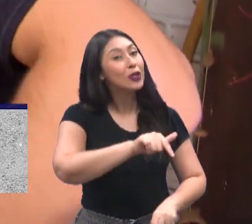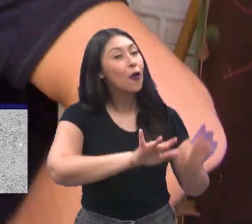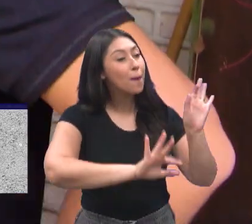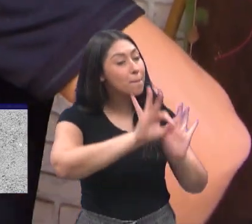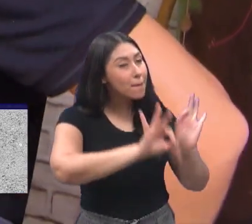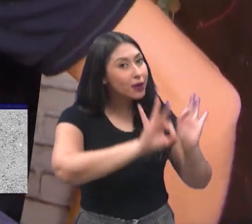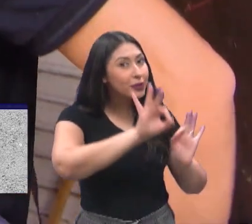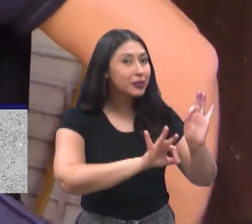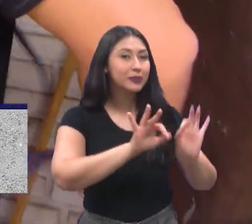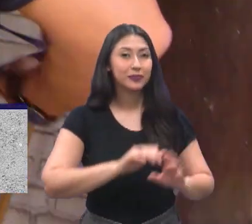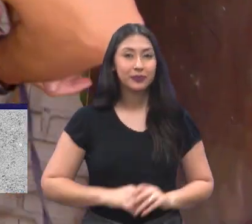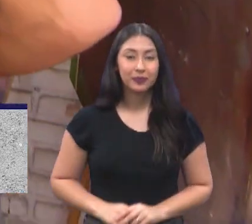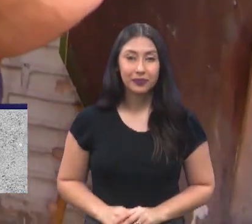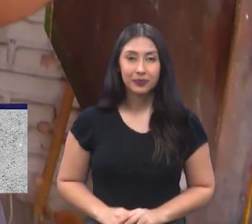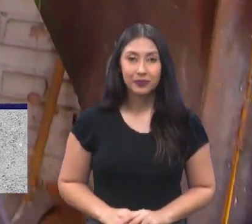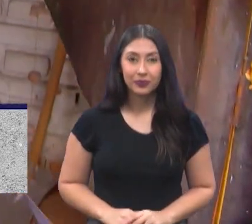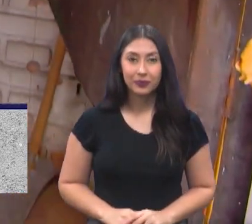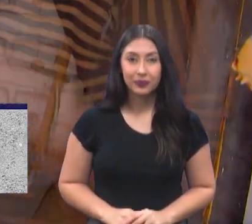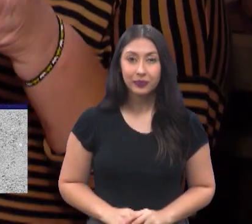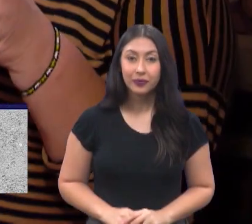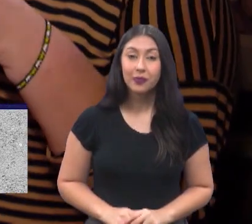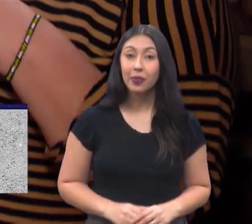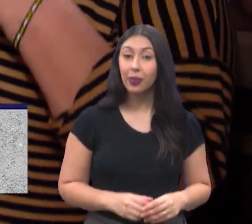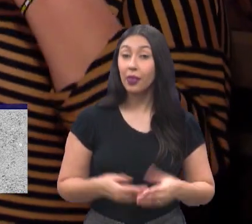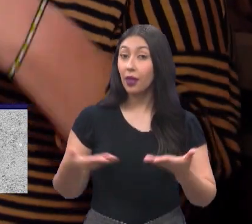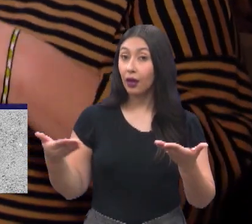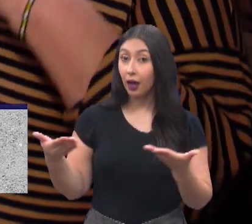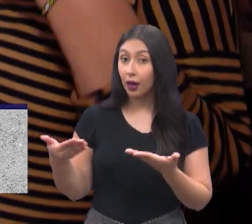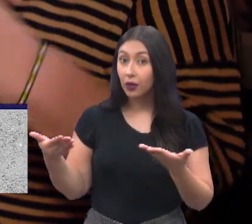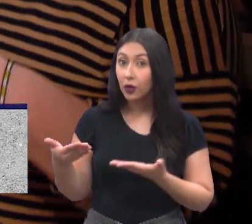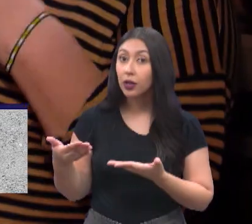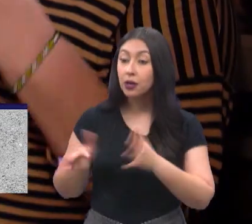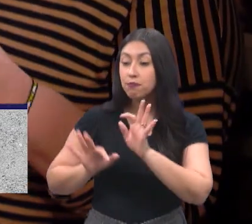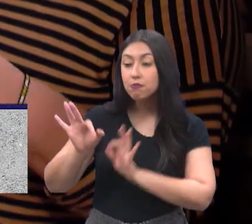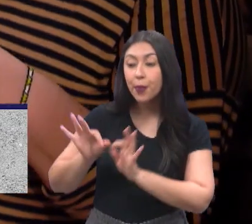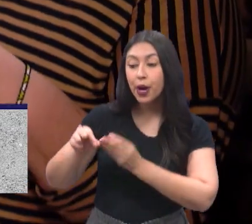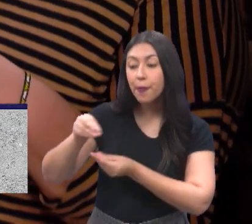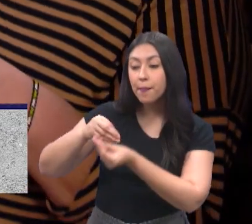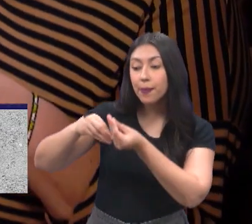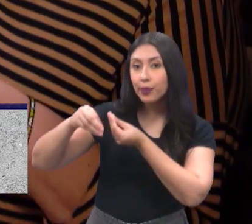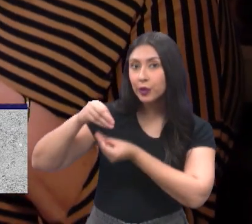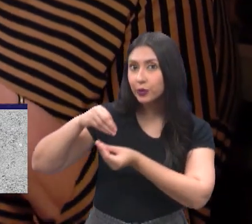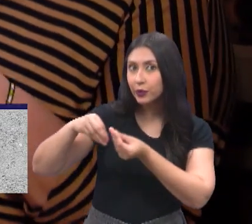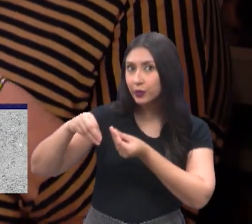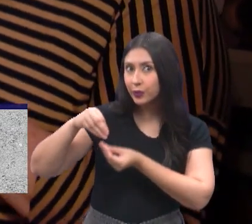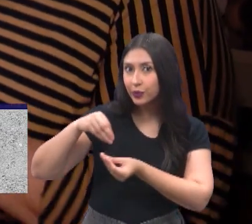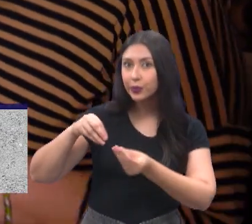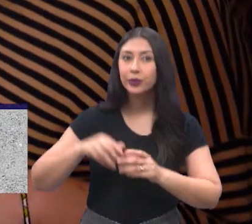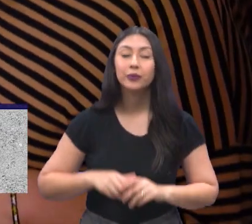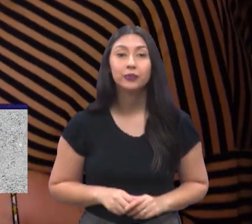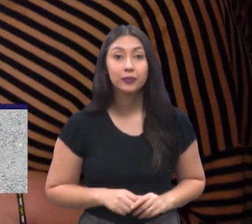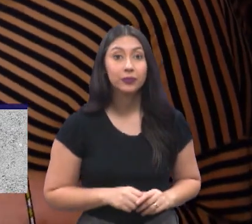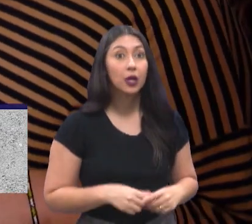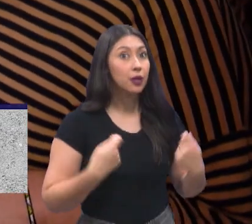trabalhar. Nós vamos agora fazer a liga do cobre com a prata. E o óculos